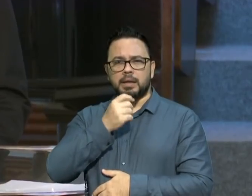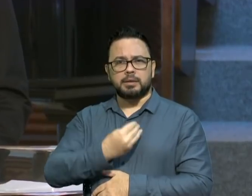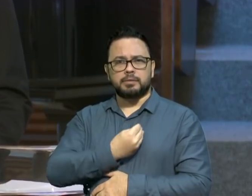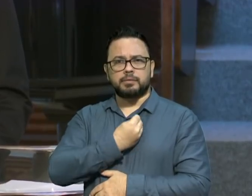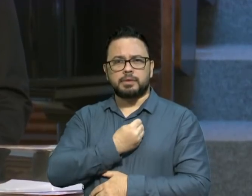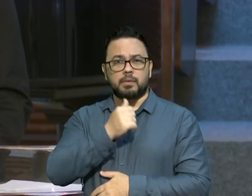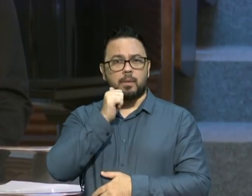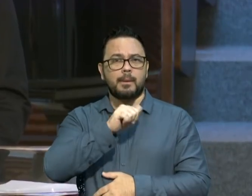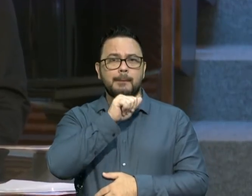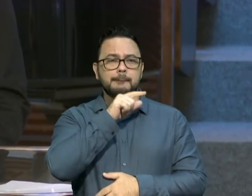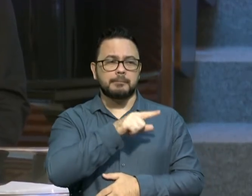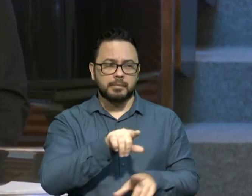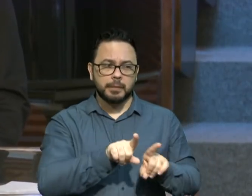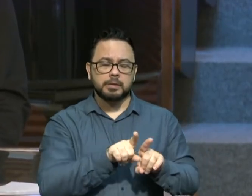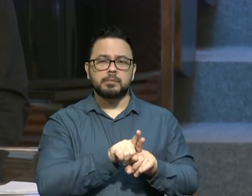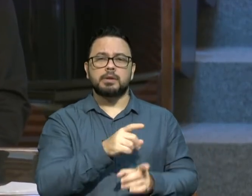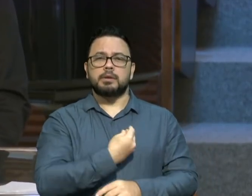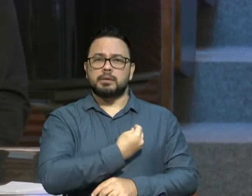mãe